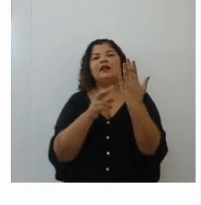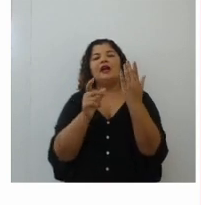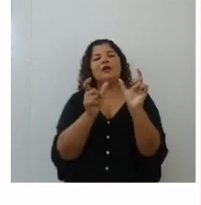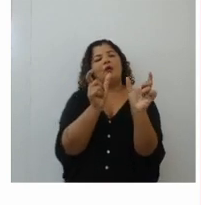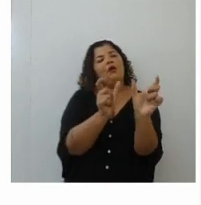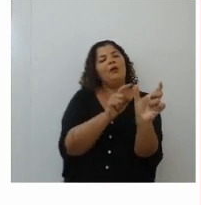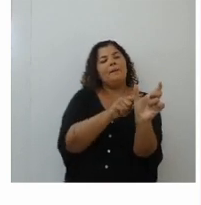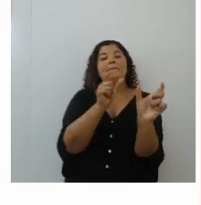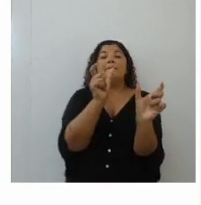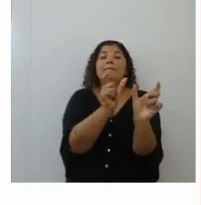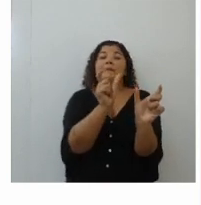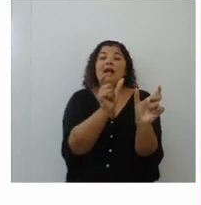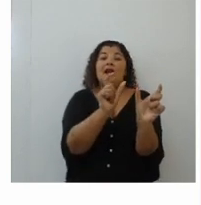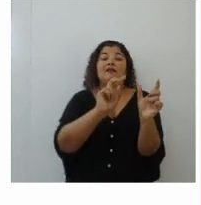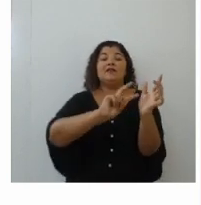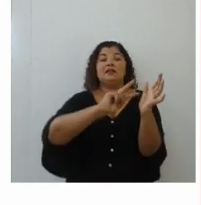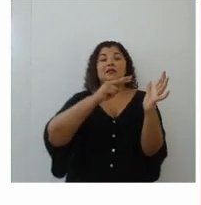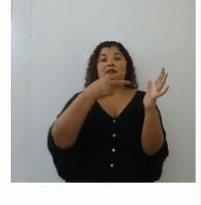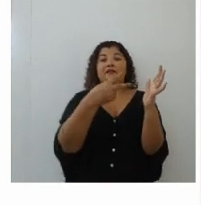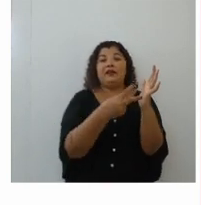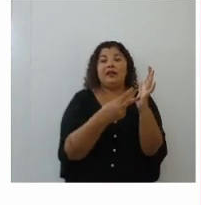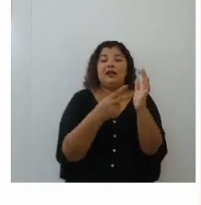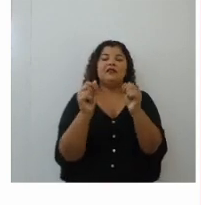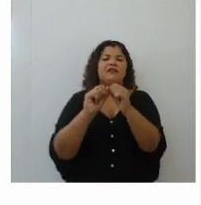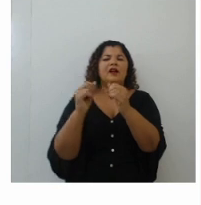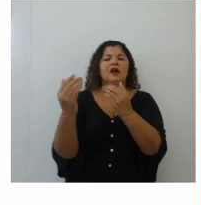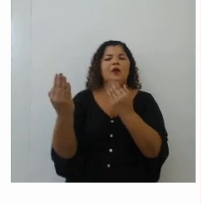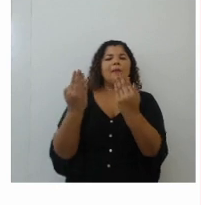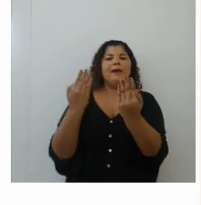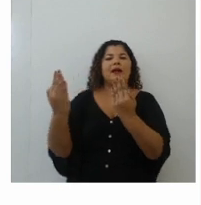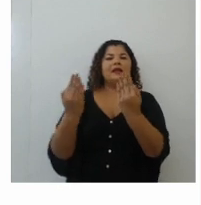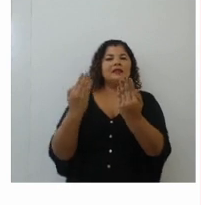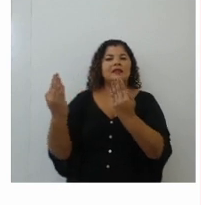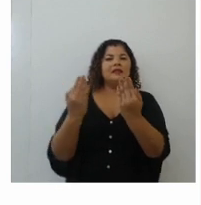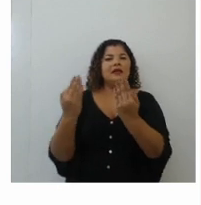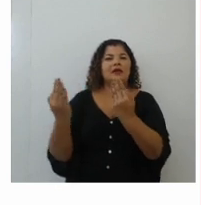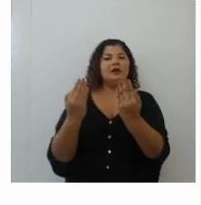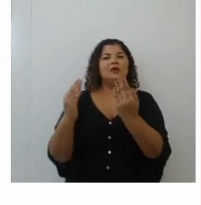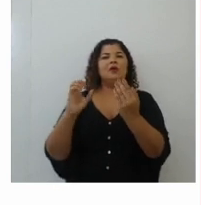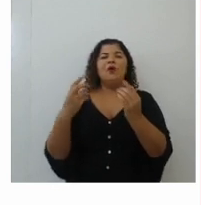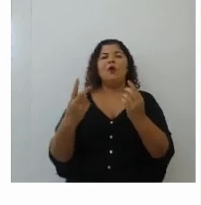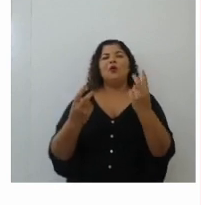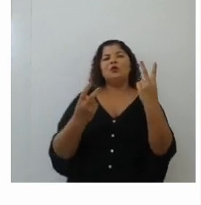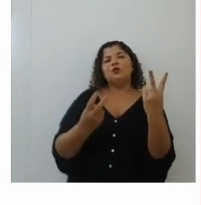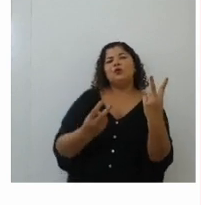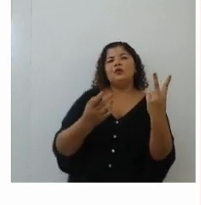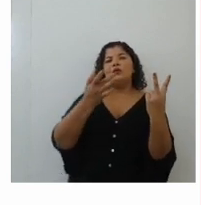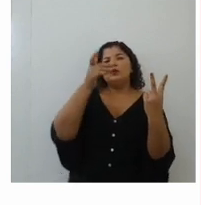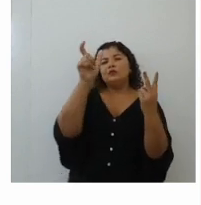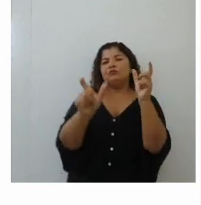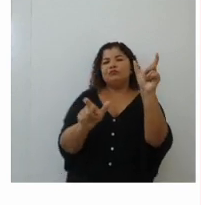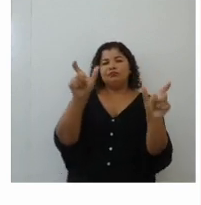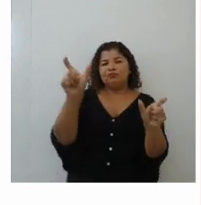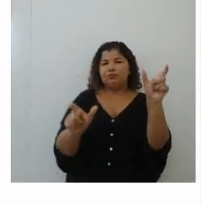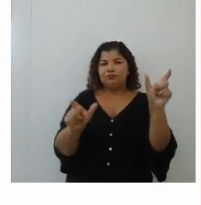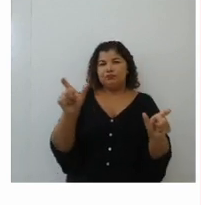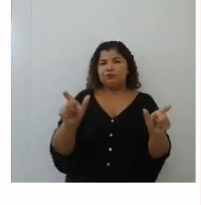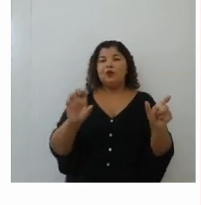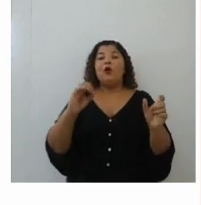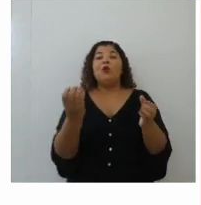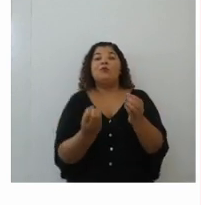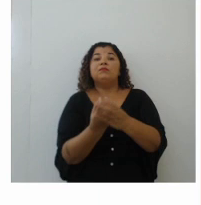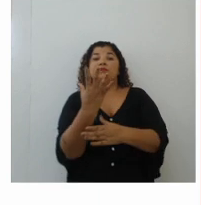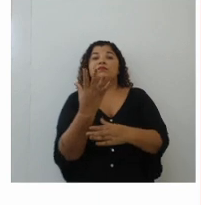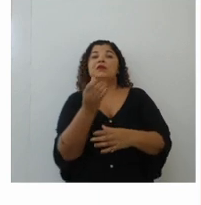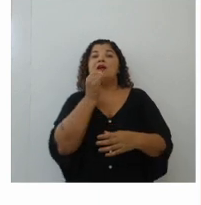de uma palavra, nascido de uma comparação mental ou característica comum entre dois seres ou fatos. Olha o exemplo.